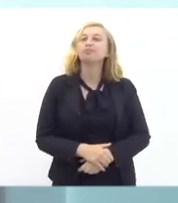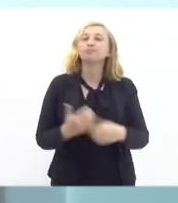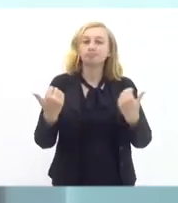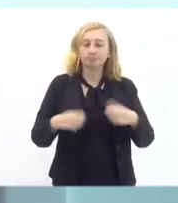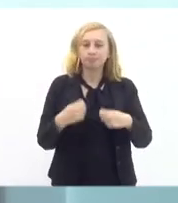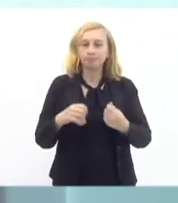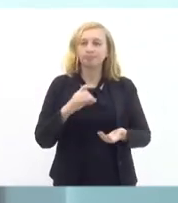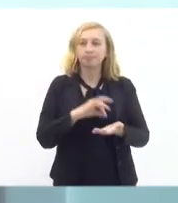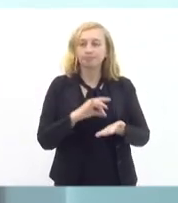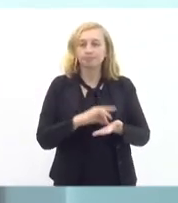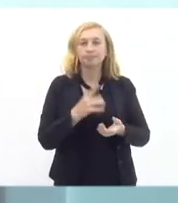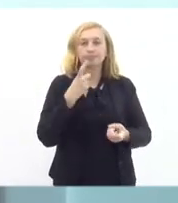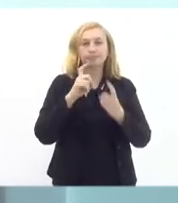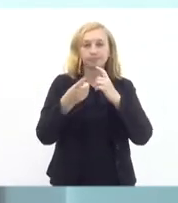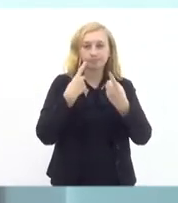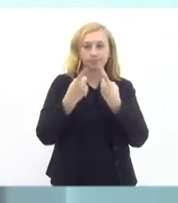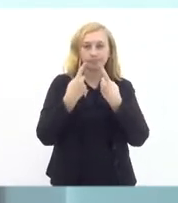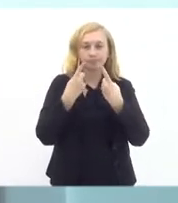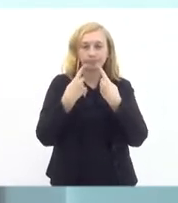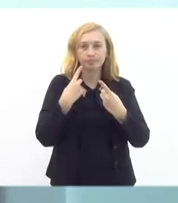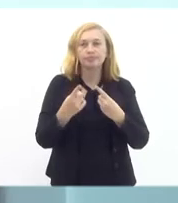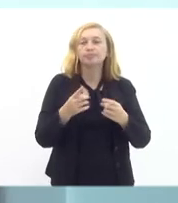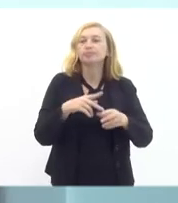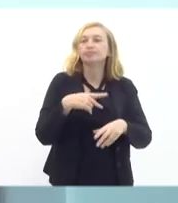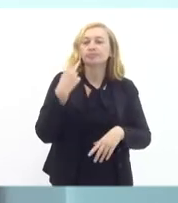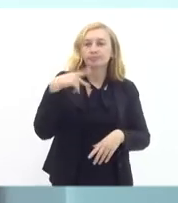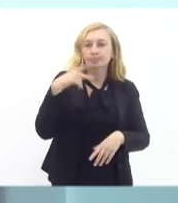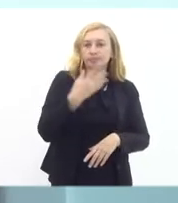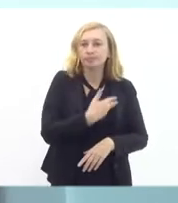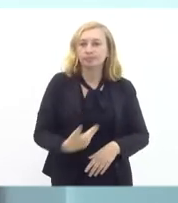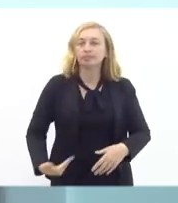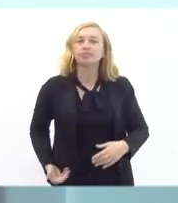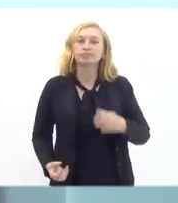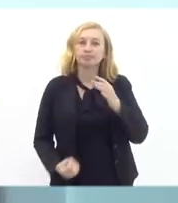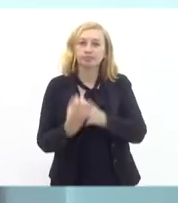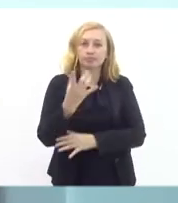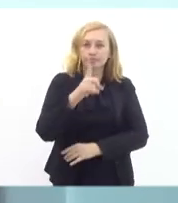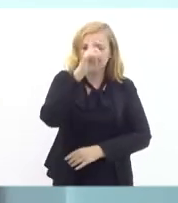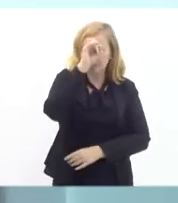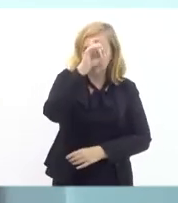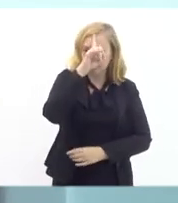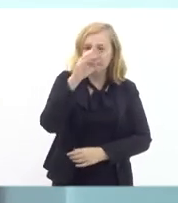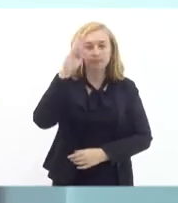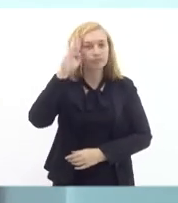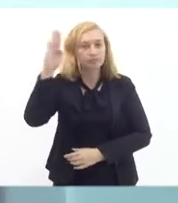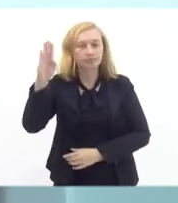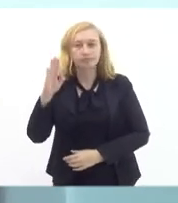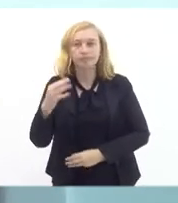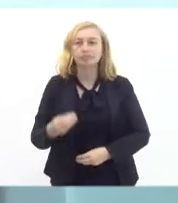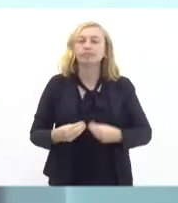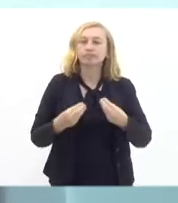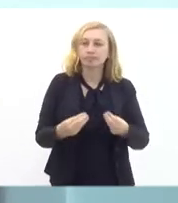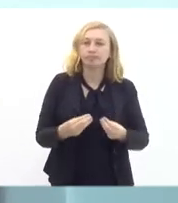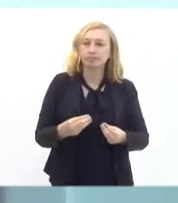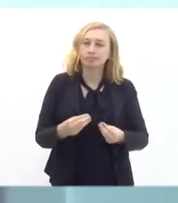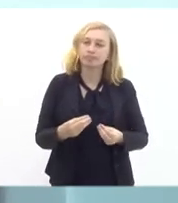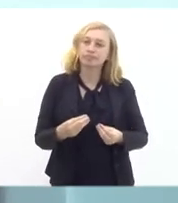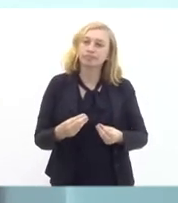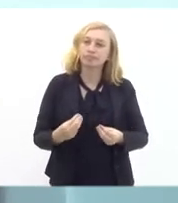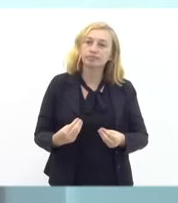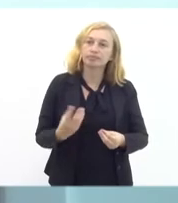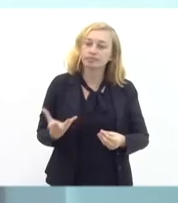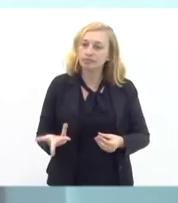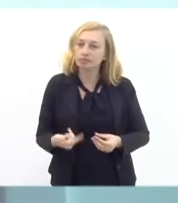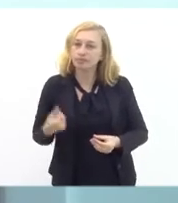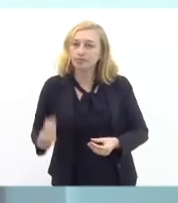precisa realmente discutir política pública, melhorar. Acho que a criação do hospital ela é fundamental para que a gente dê garantia a esses animais que vivem errantes, aqueles